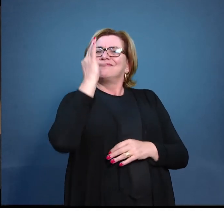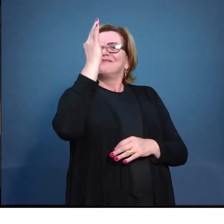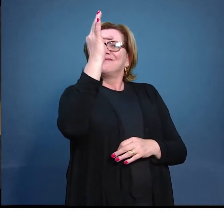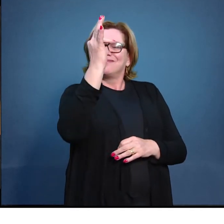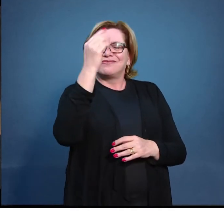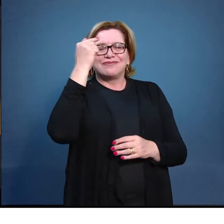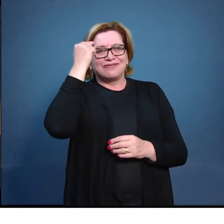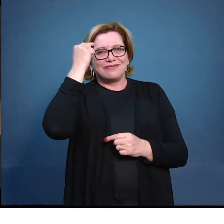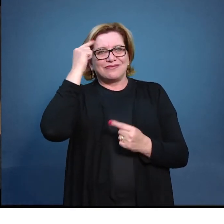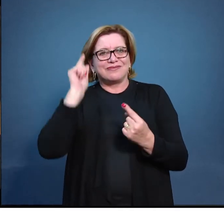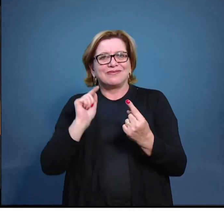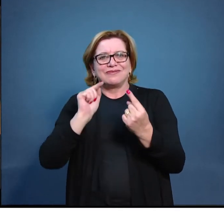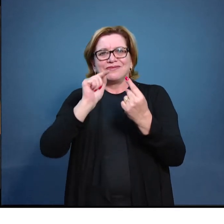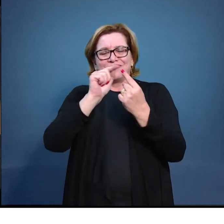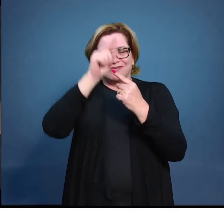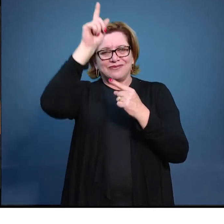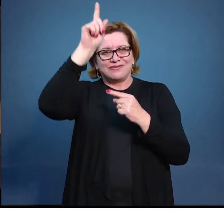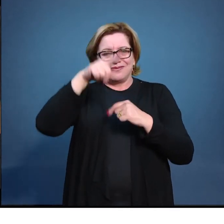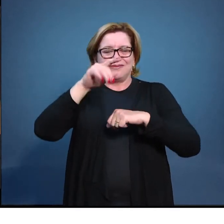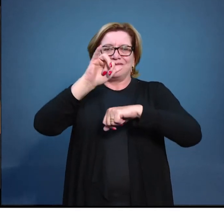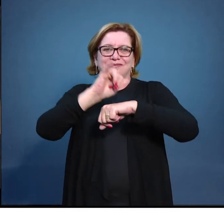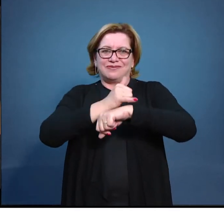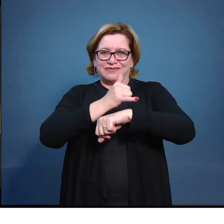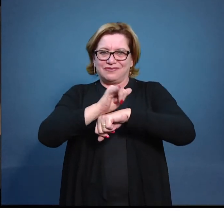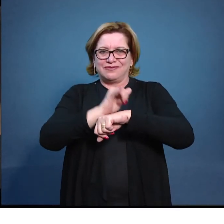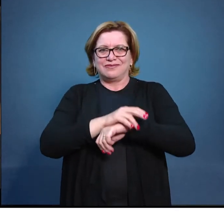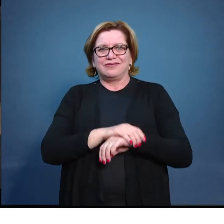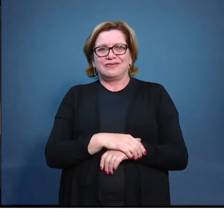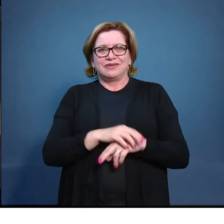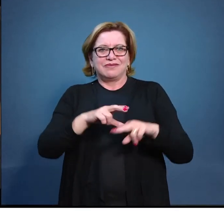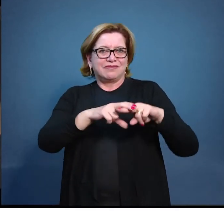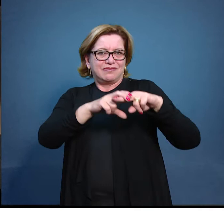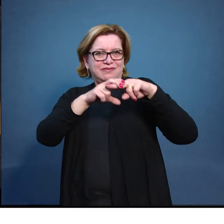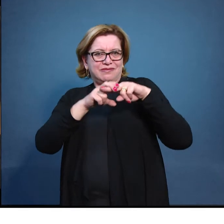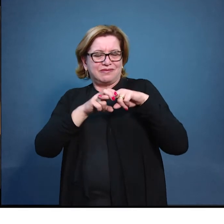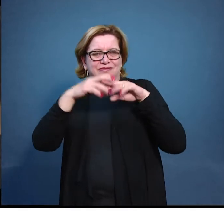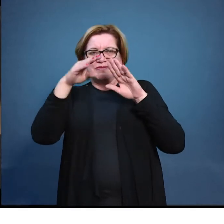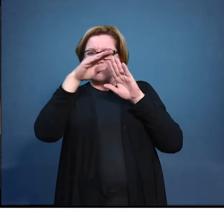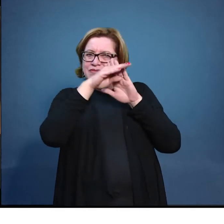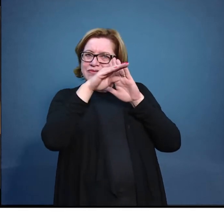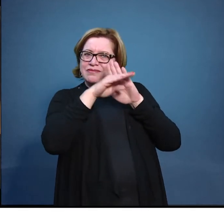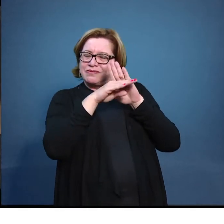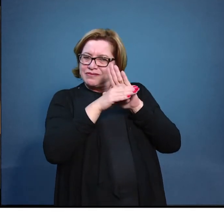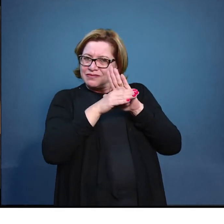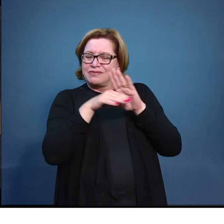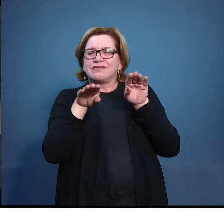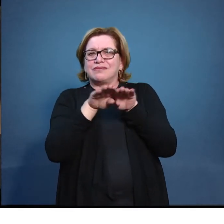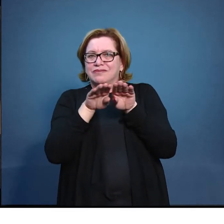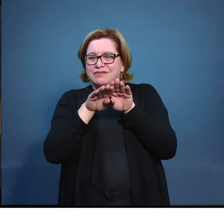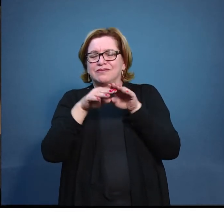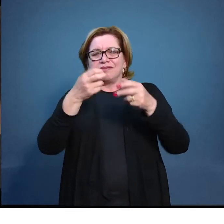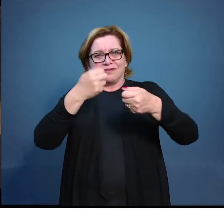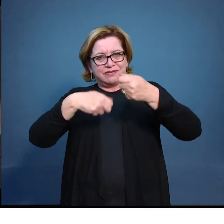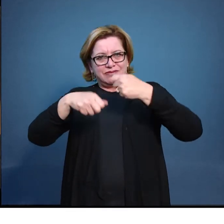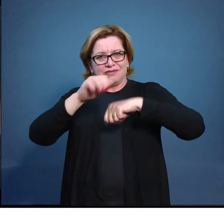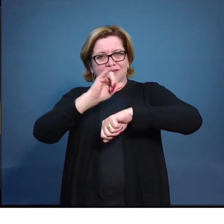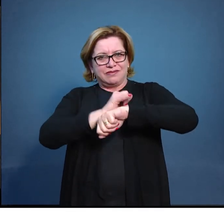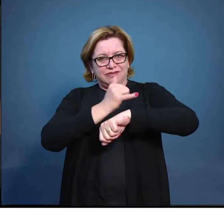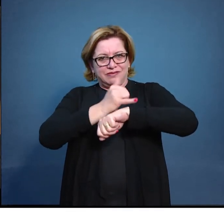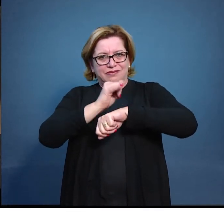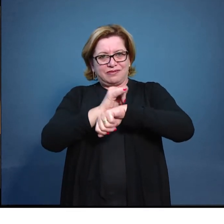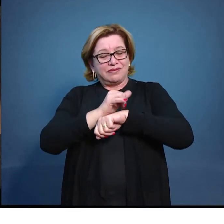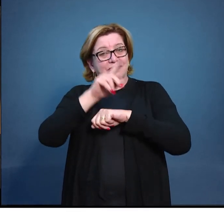é o foco da administração estratégica. Então, por isso que planejamento e administração estratégica podem ser